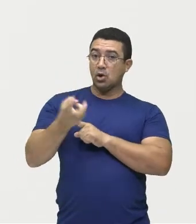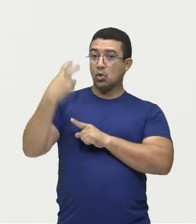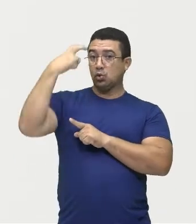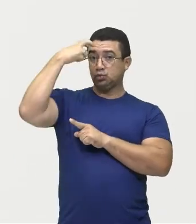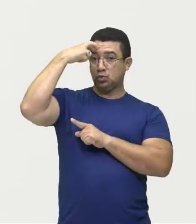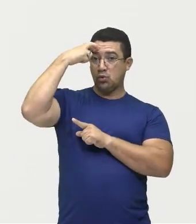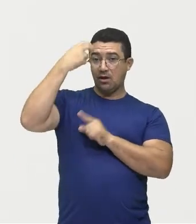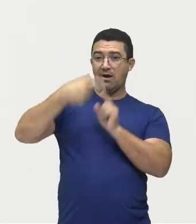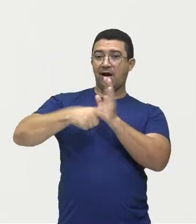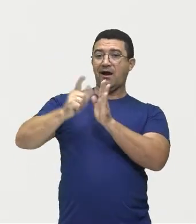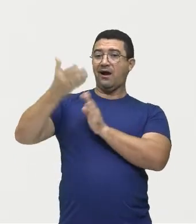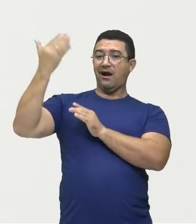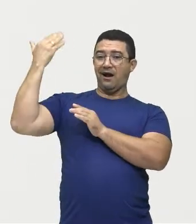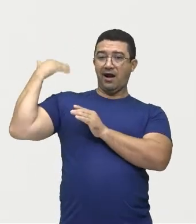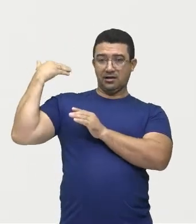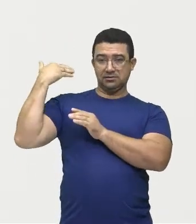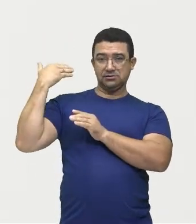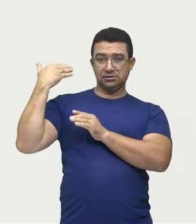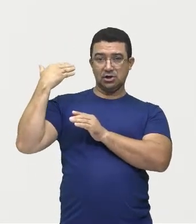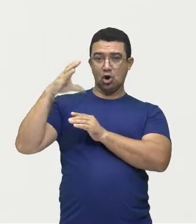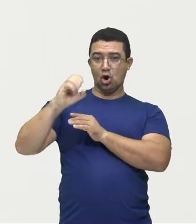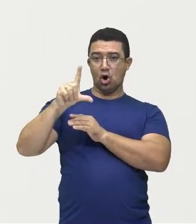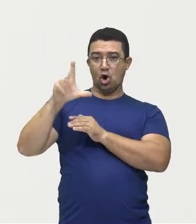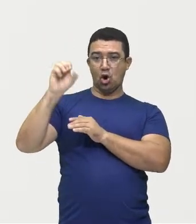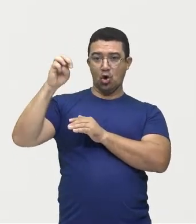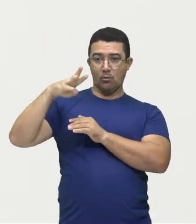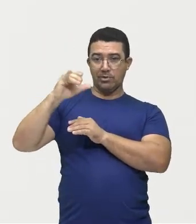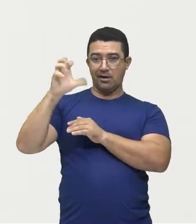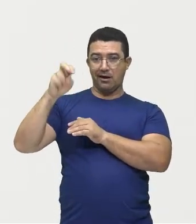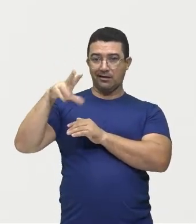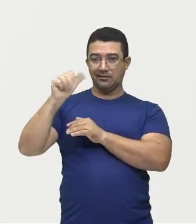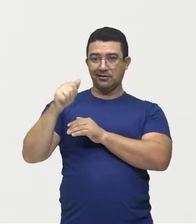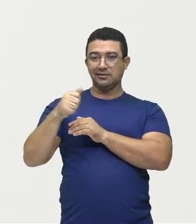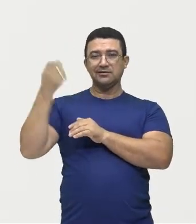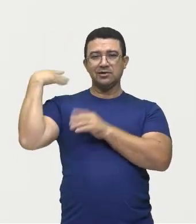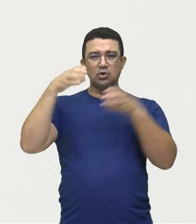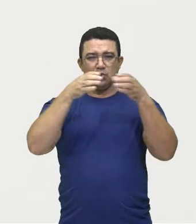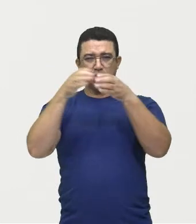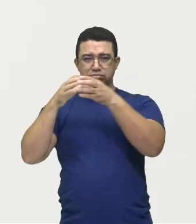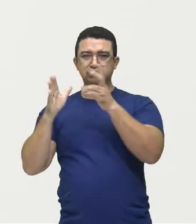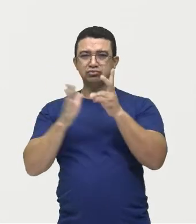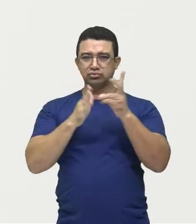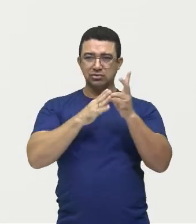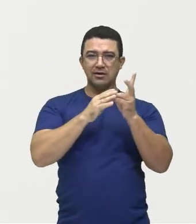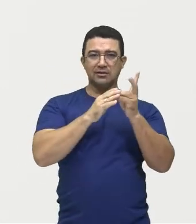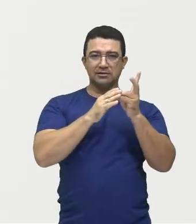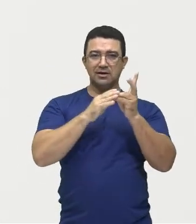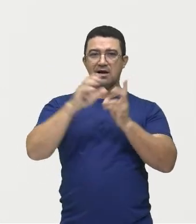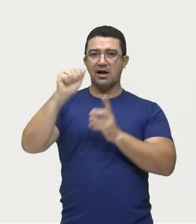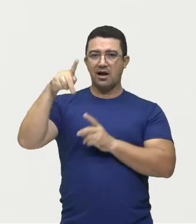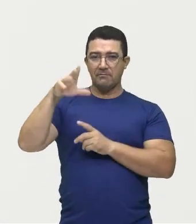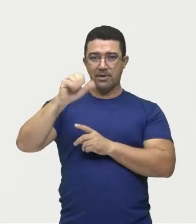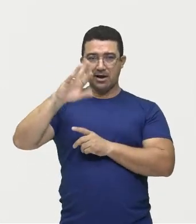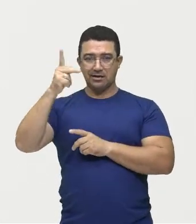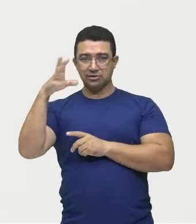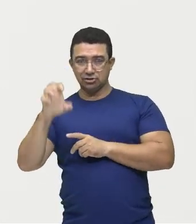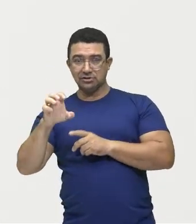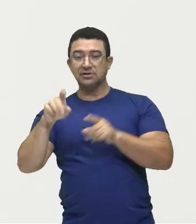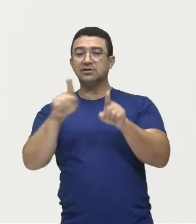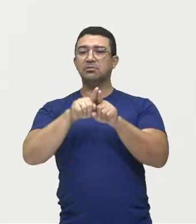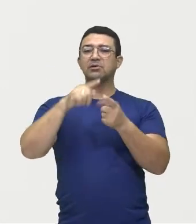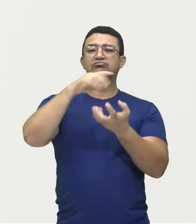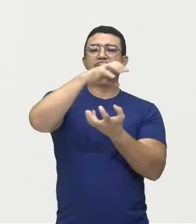culturas pré-colombianas, em especial das tribos apaches. Opção C, da colonização francesa,